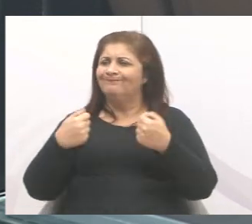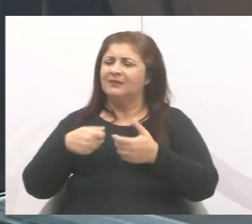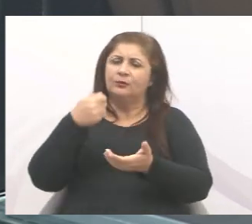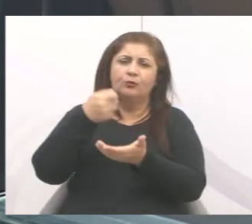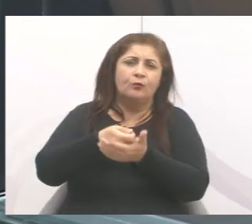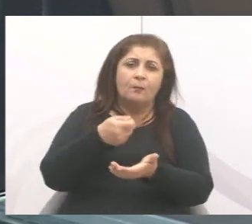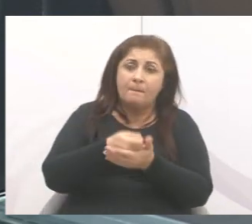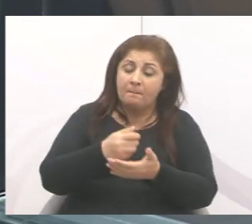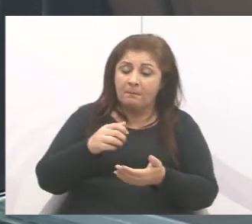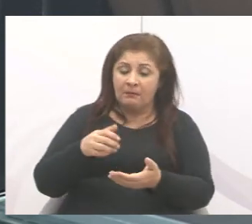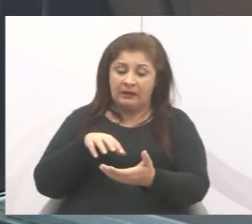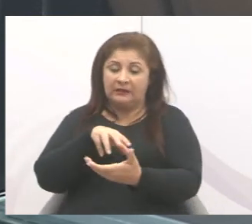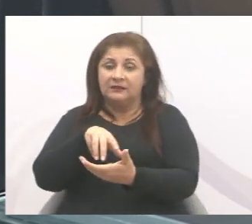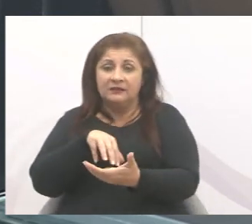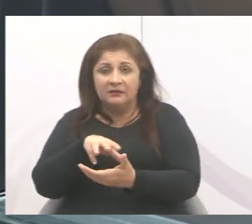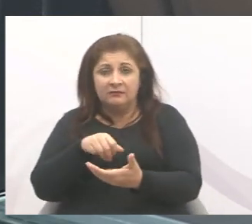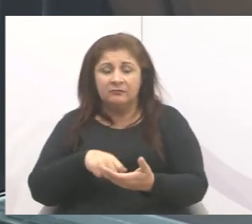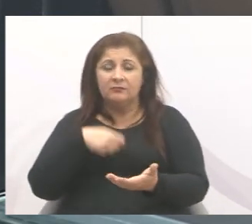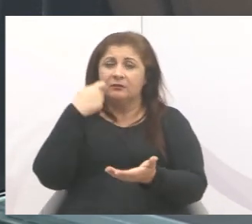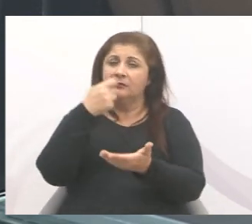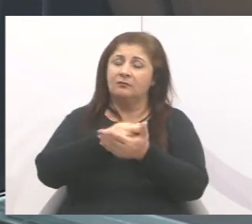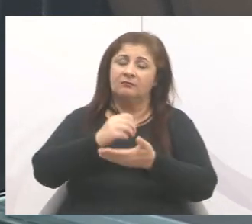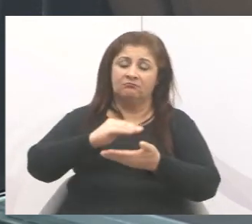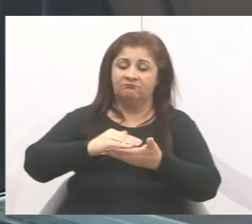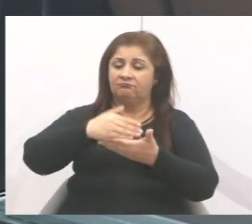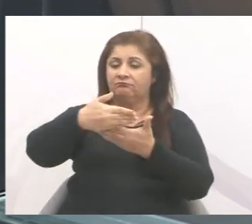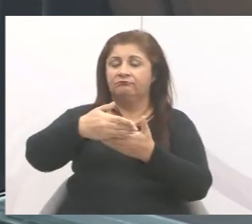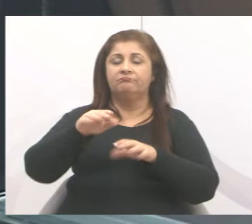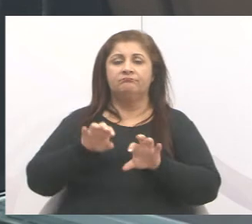novos aparelhos, muitos tiveram que adquirir,